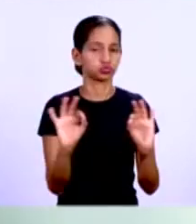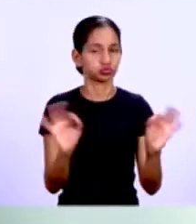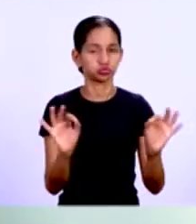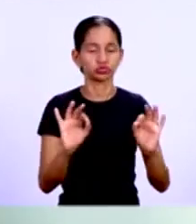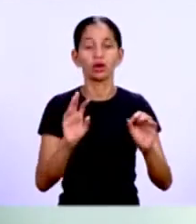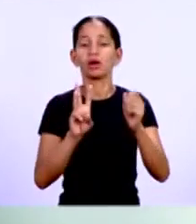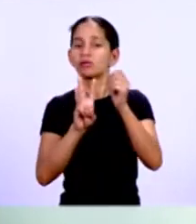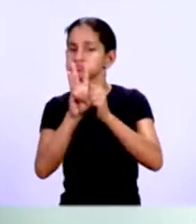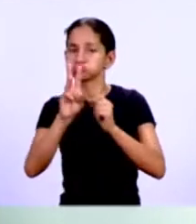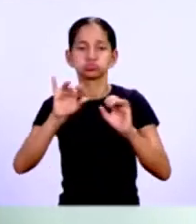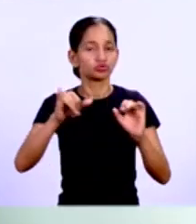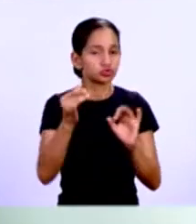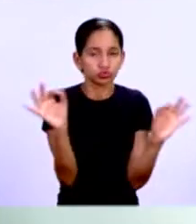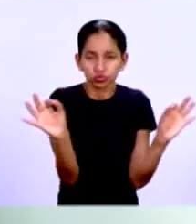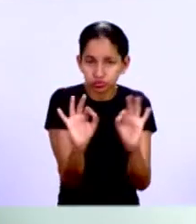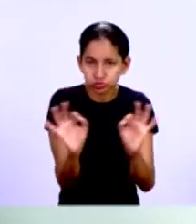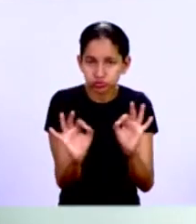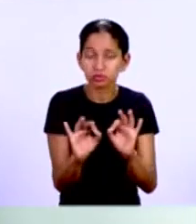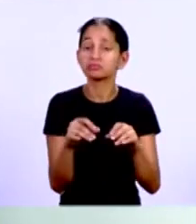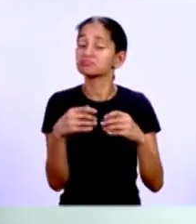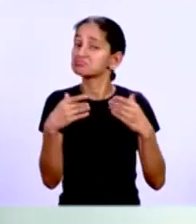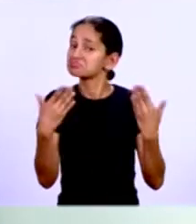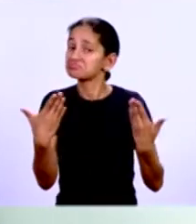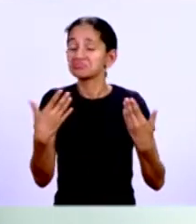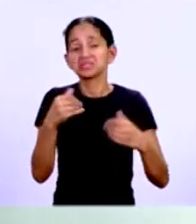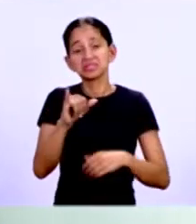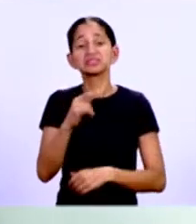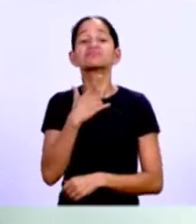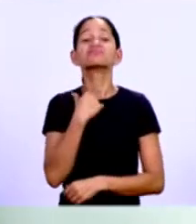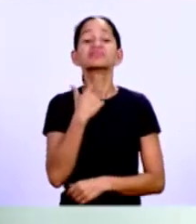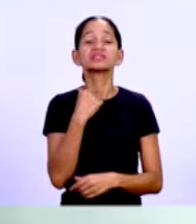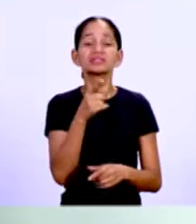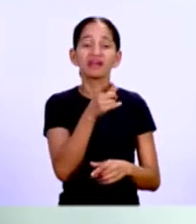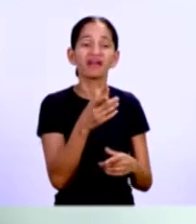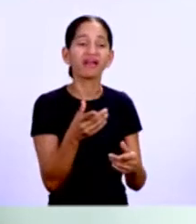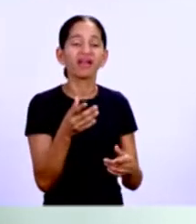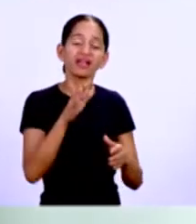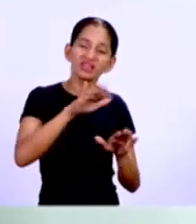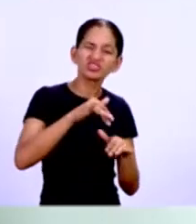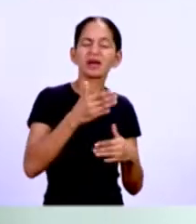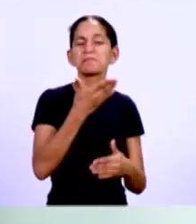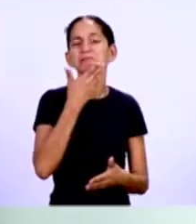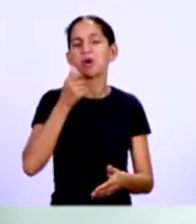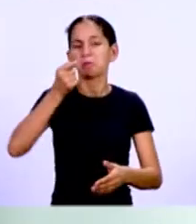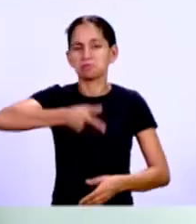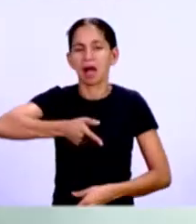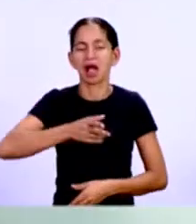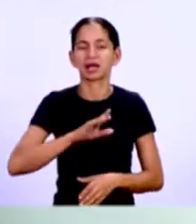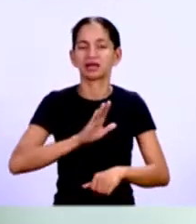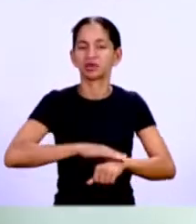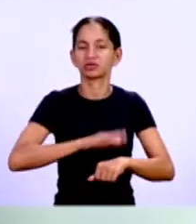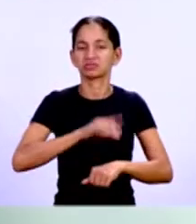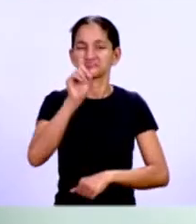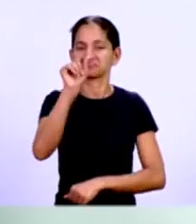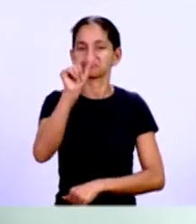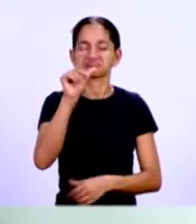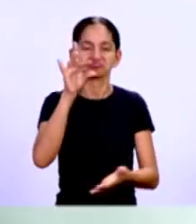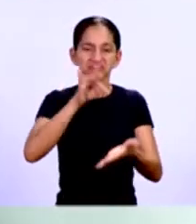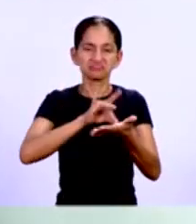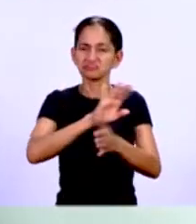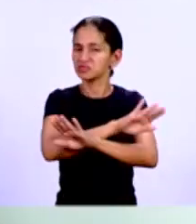nas parcelas é uma opção se você quiser desestimular a pessoa a vender a prazo e tentar fazer